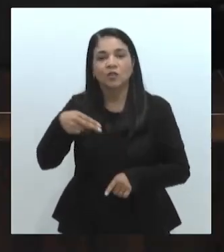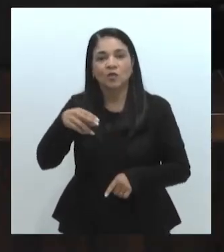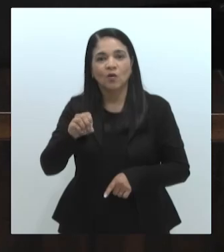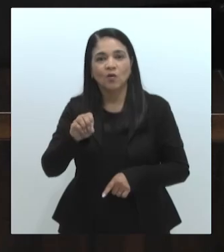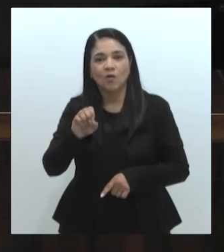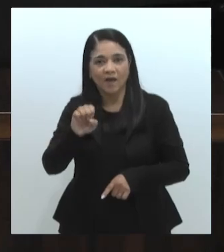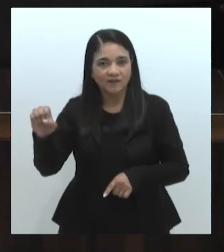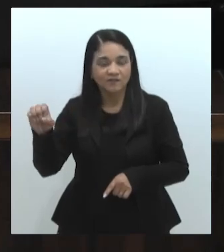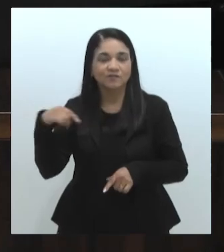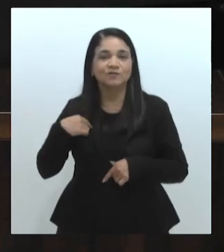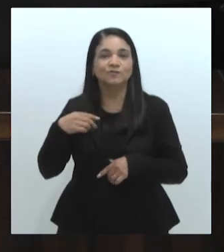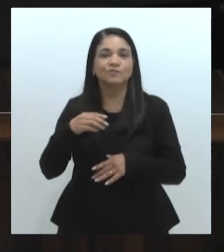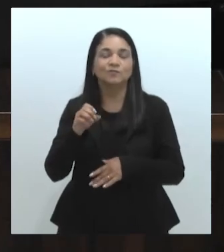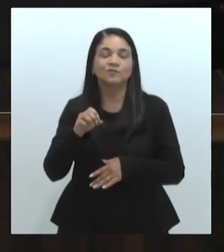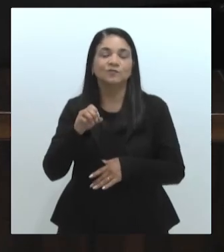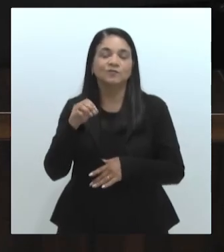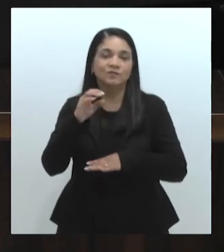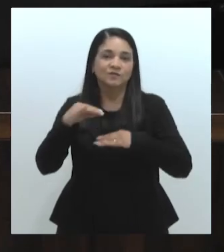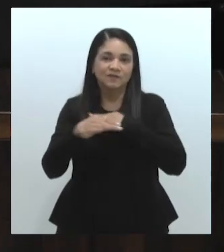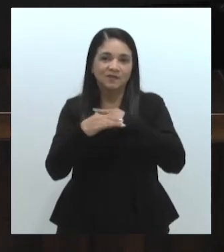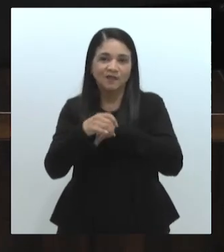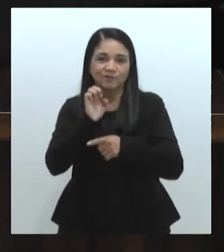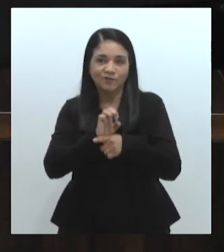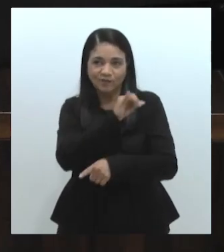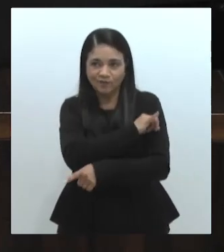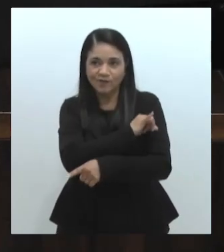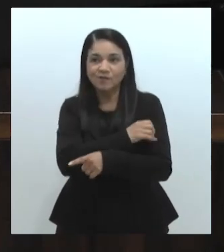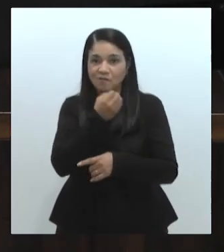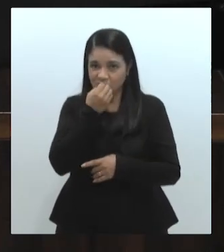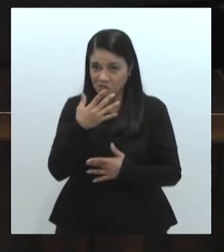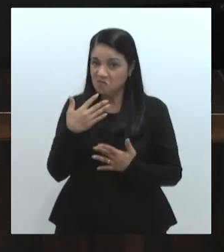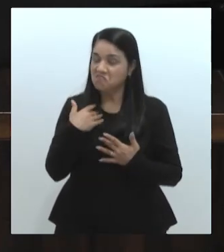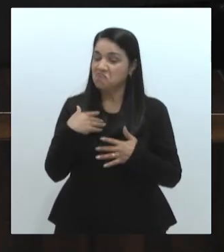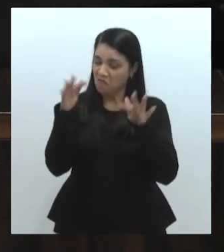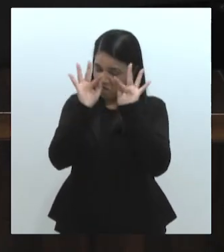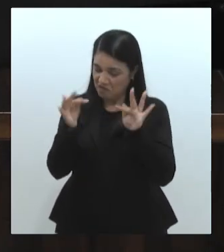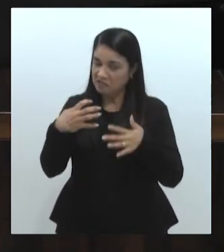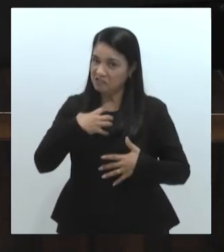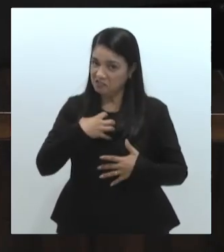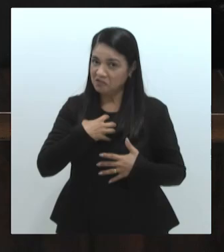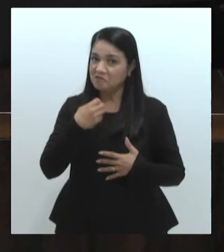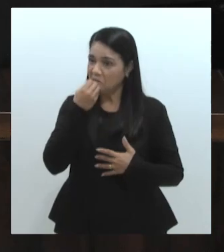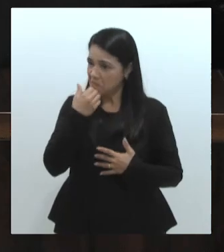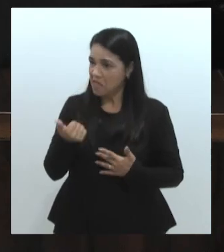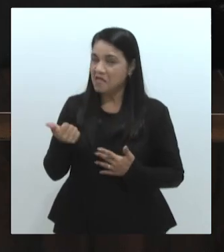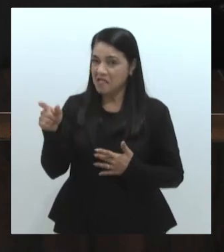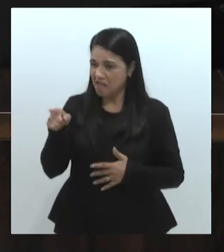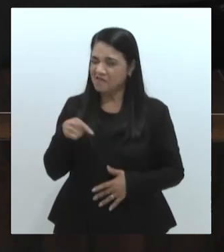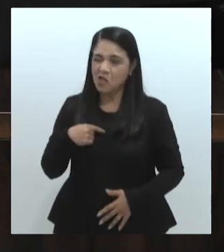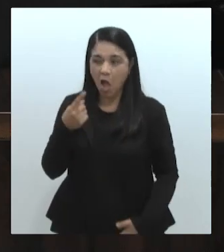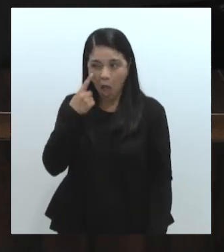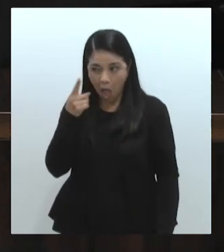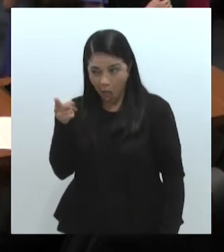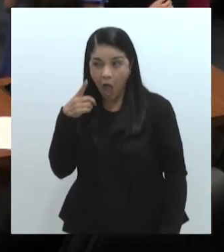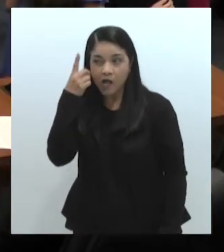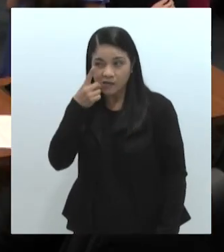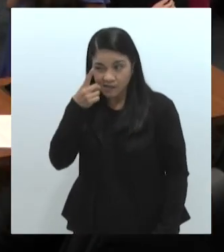Dani. Parabéns pela explanação. Estou feliz, está andando muito. Tá vendo, Marina? Está perdidinha lá em Itaperuna. Estou de olho